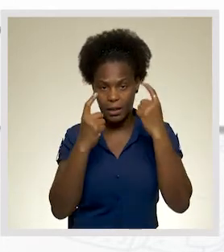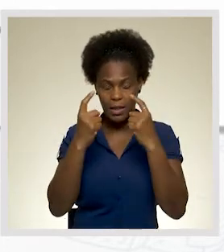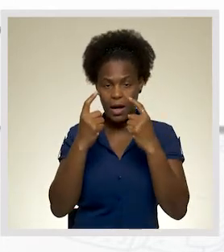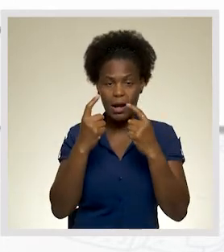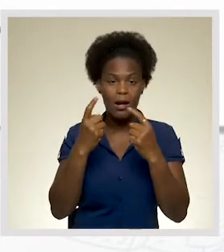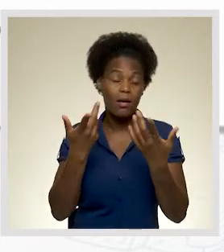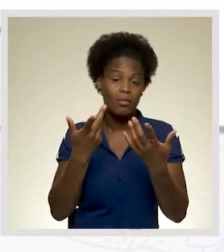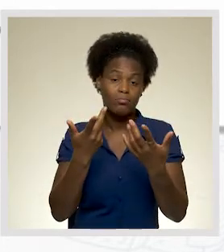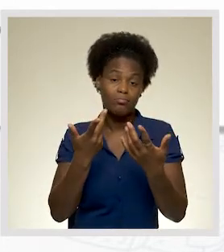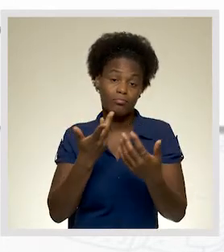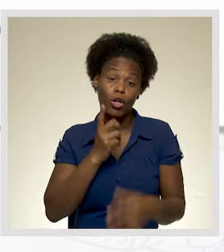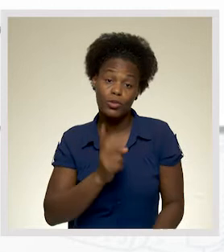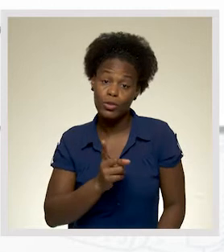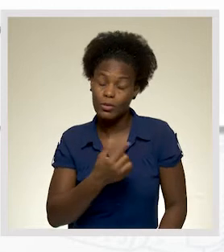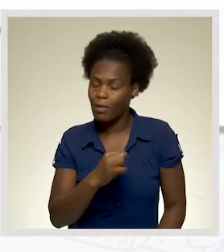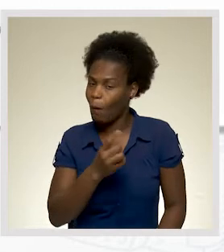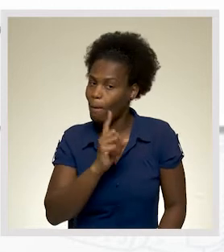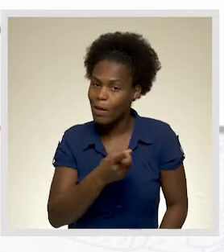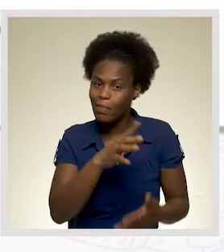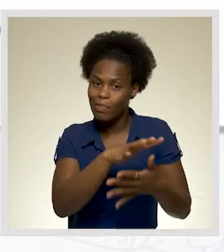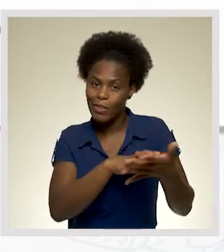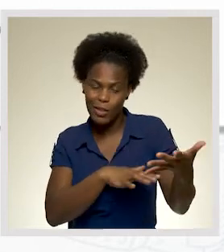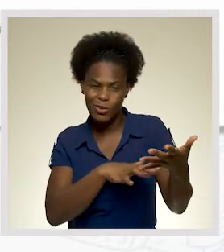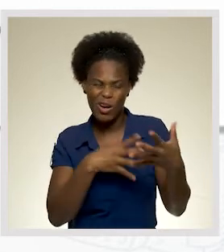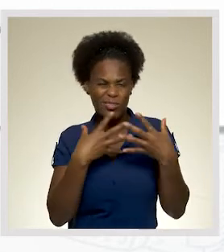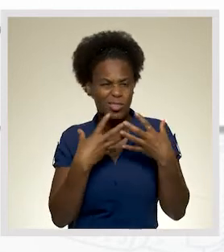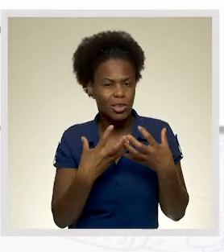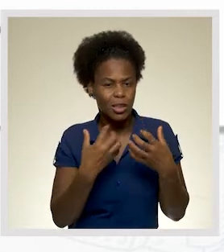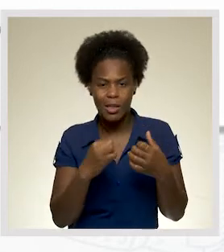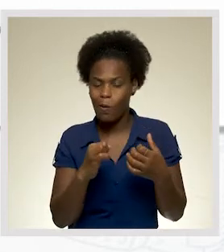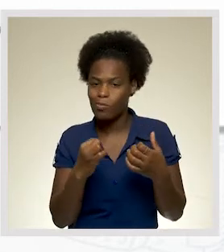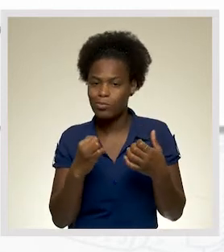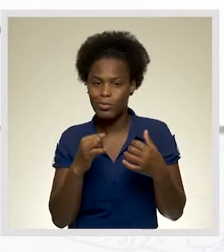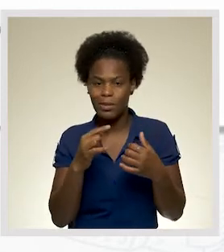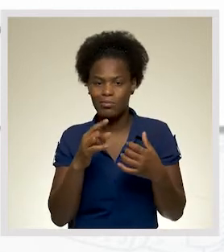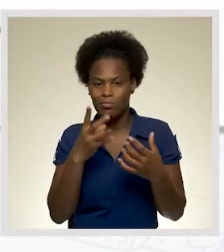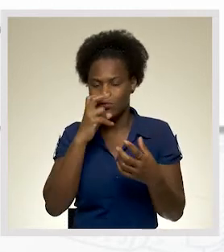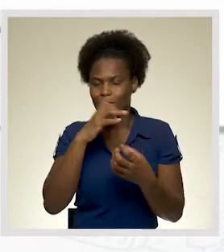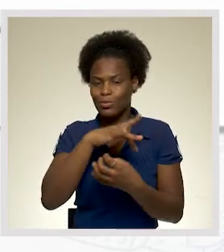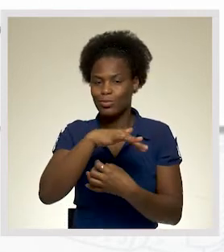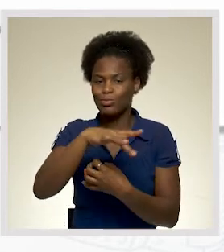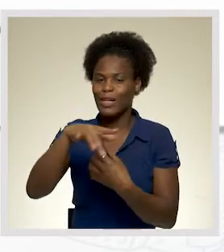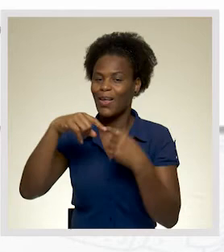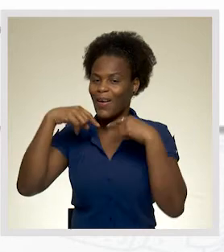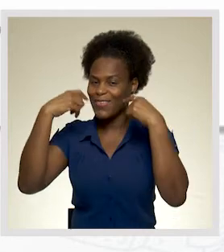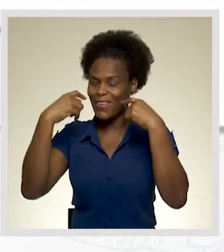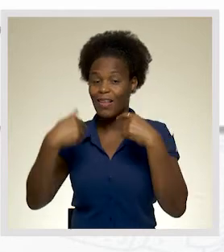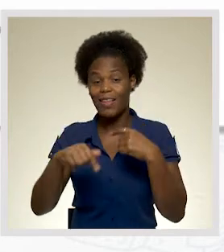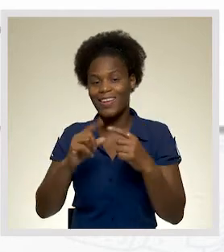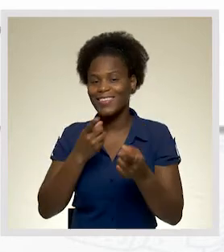reivindica não obriga a um texto maçudo, nem invalida uma atmosfera risonha e